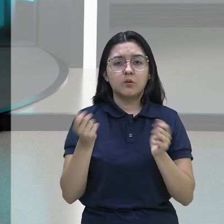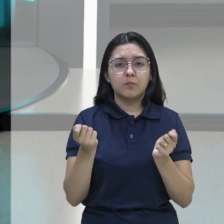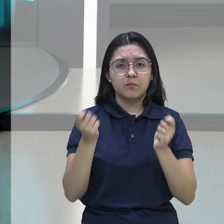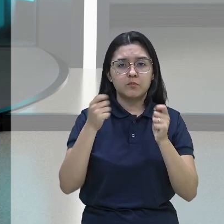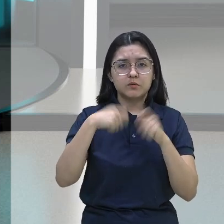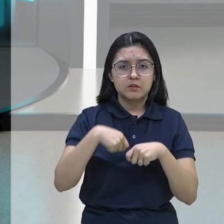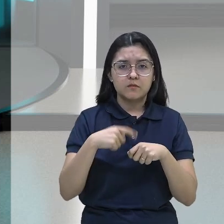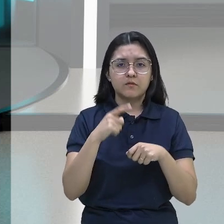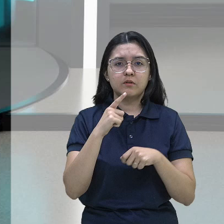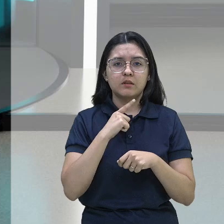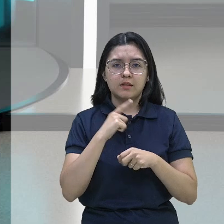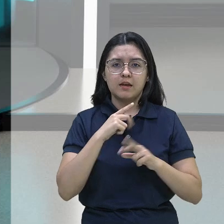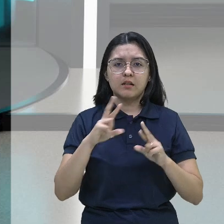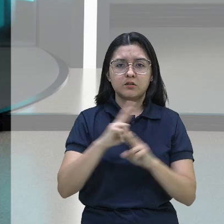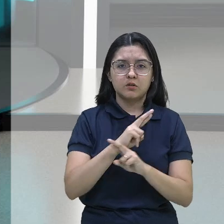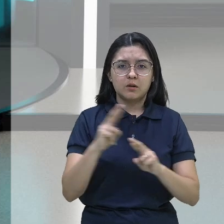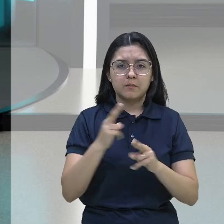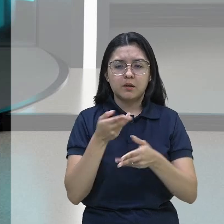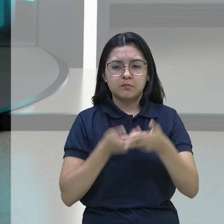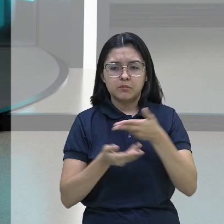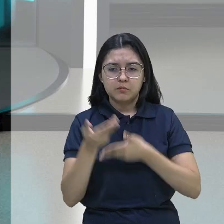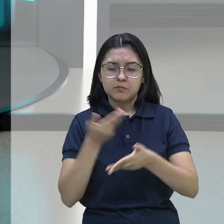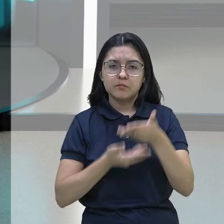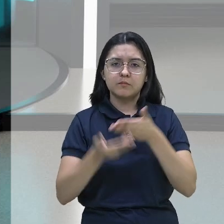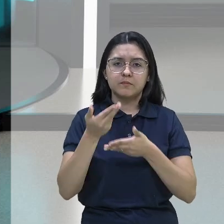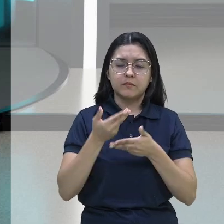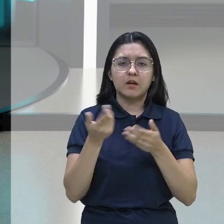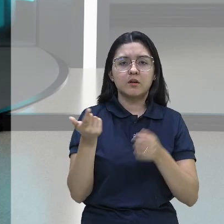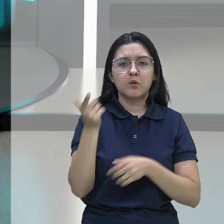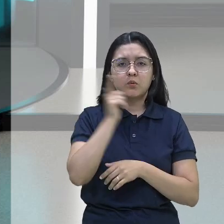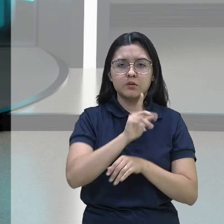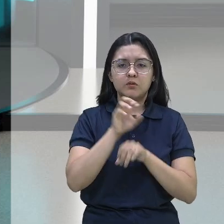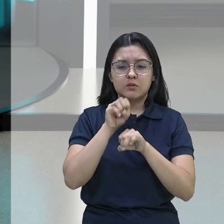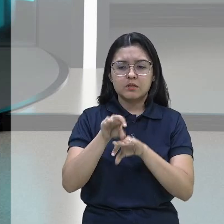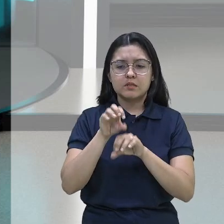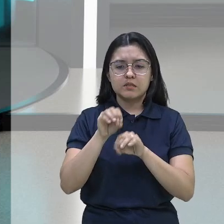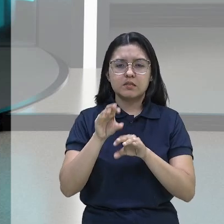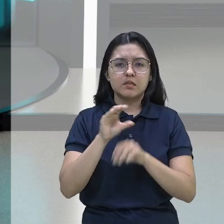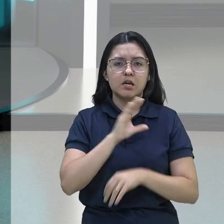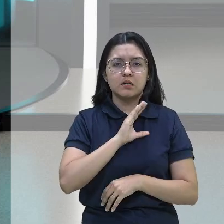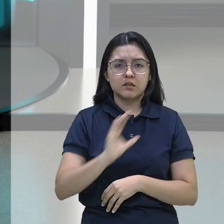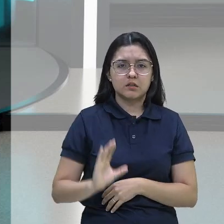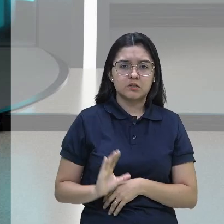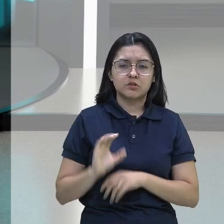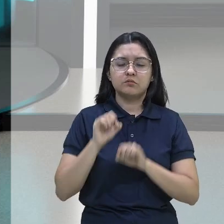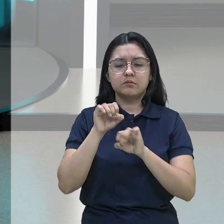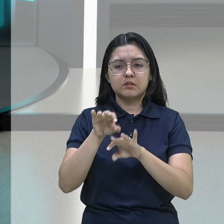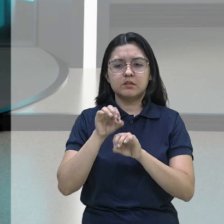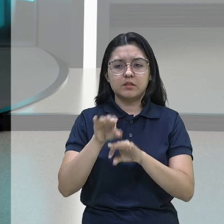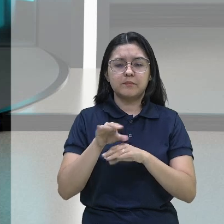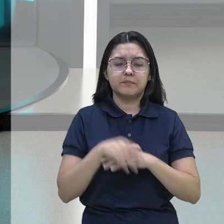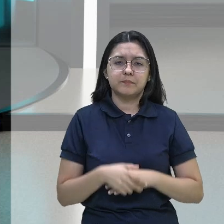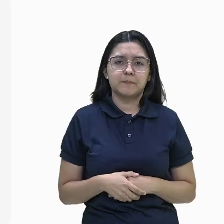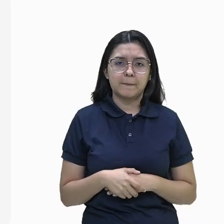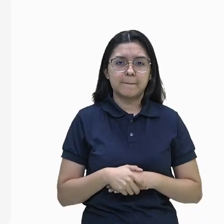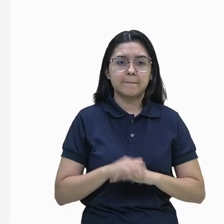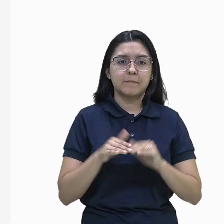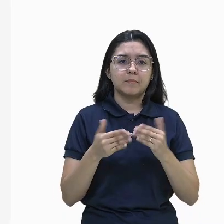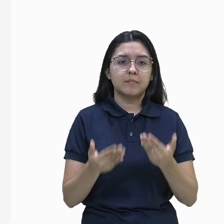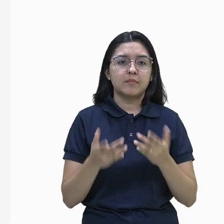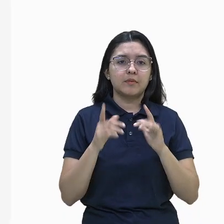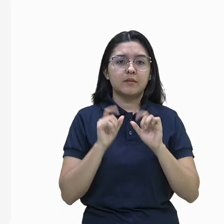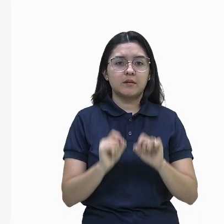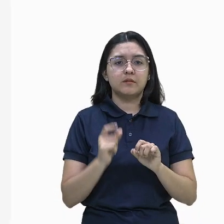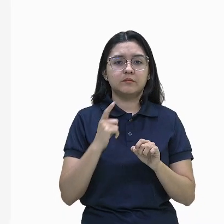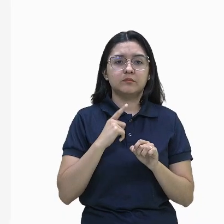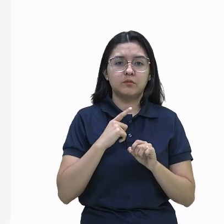aproximar e trazer esses ensinamentos cristãos que eram a real intenção desse teatro de catequese. Com a chegada da